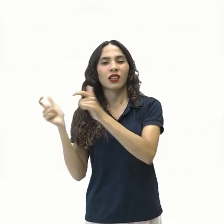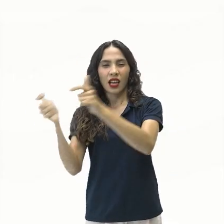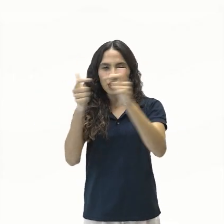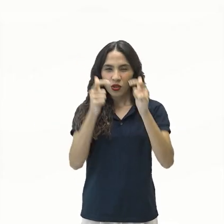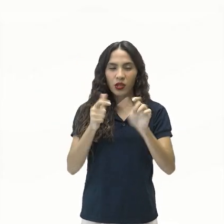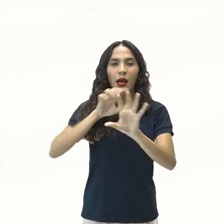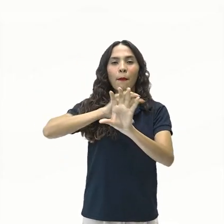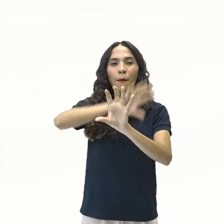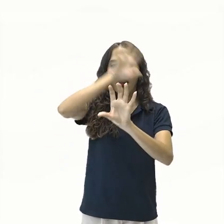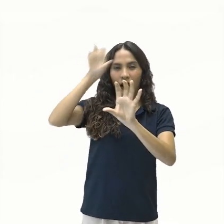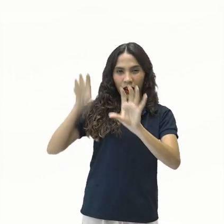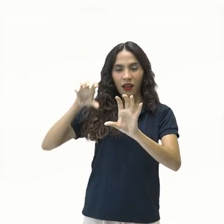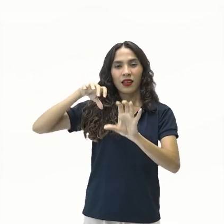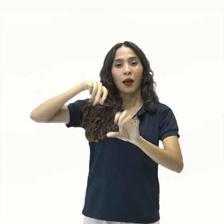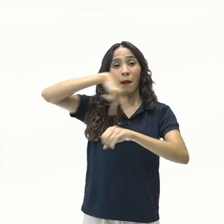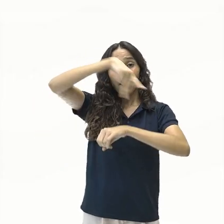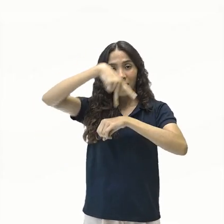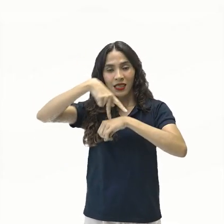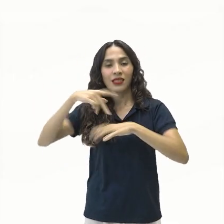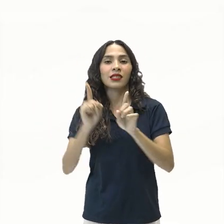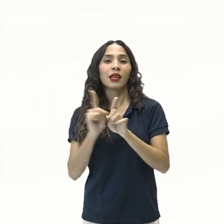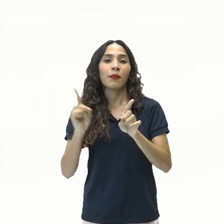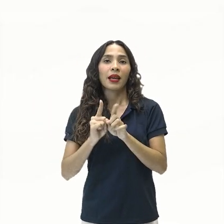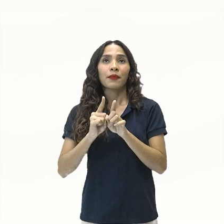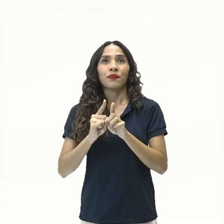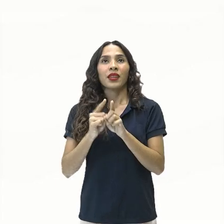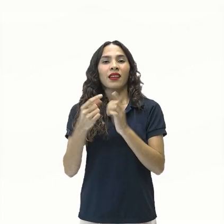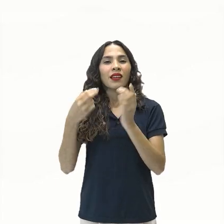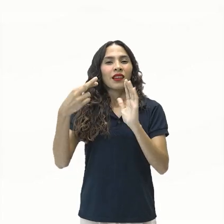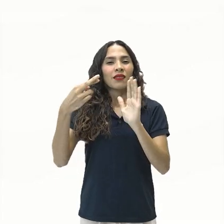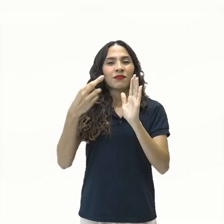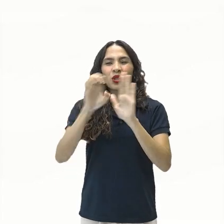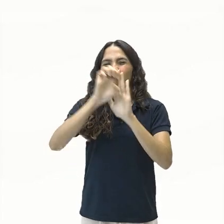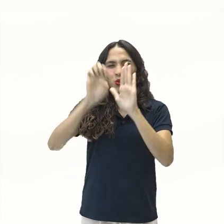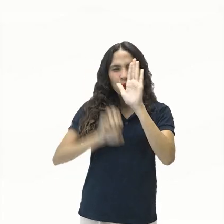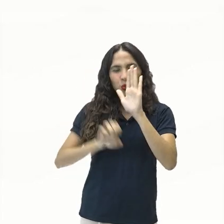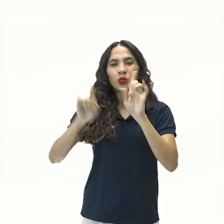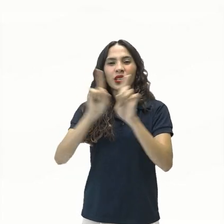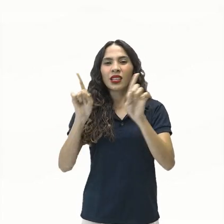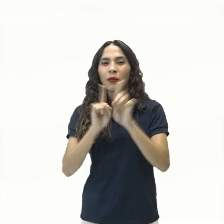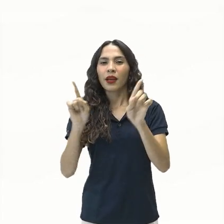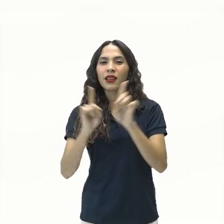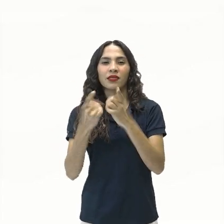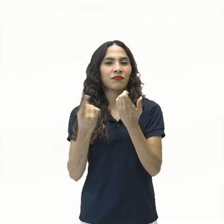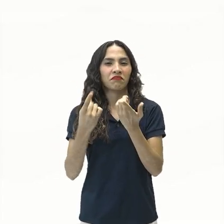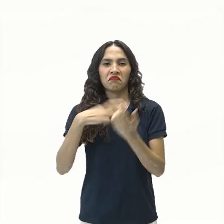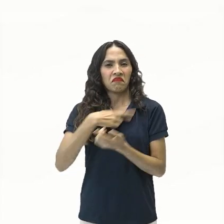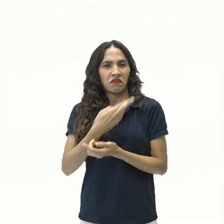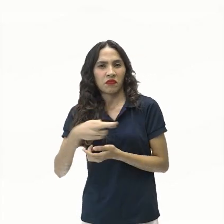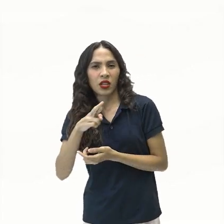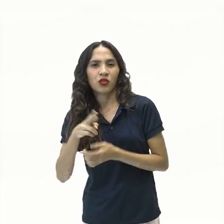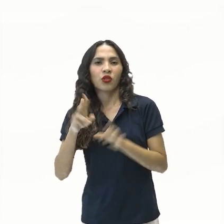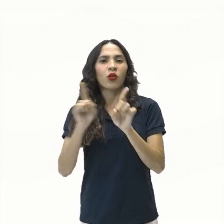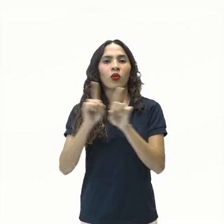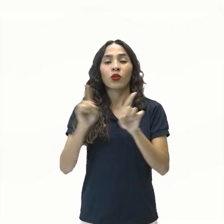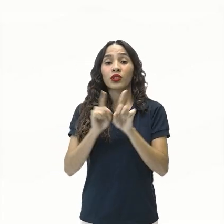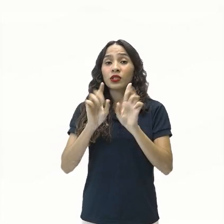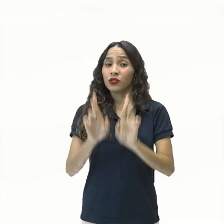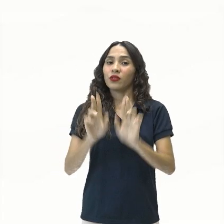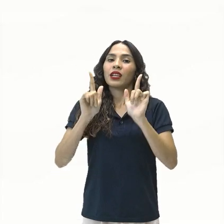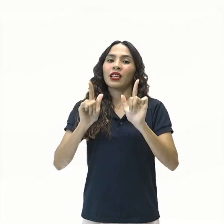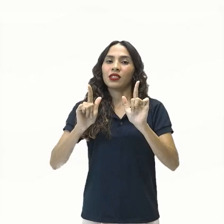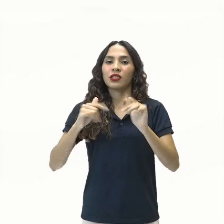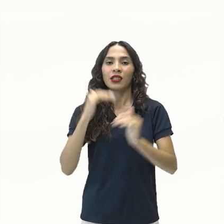diferentes países, paradigmas, crenças, valores, desenvolvimento tecnológico,